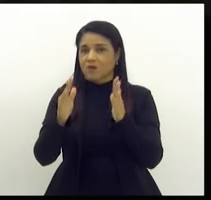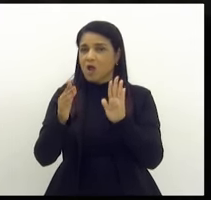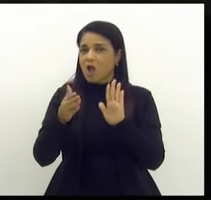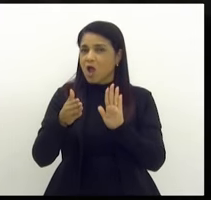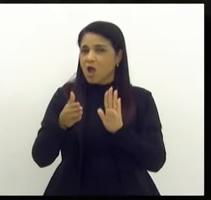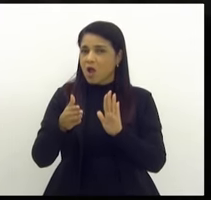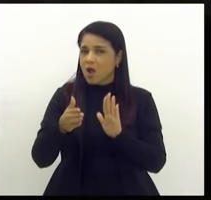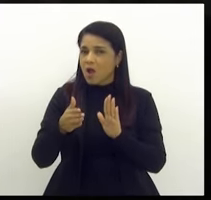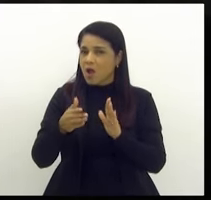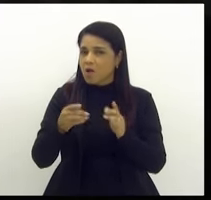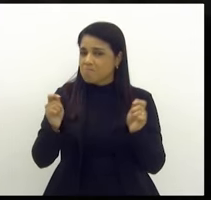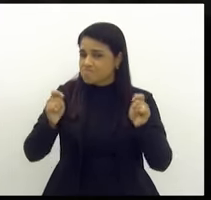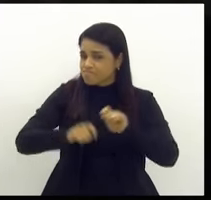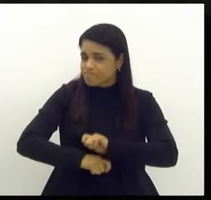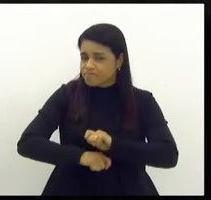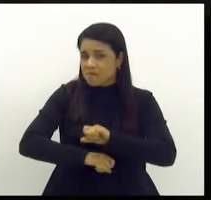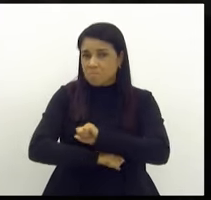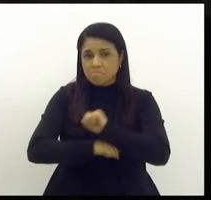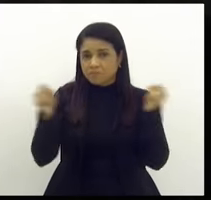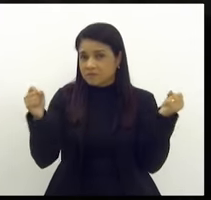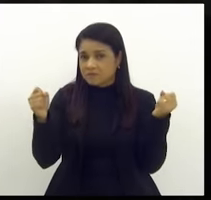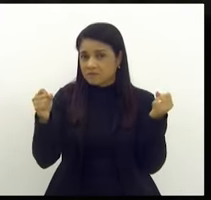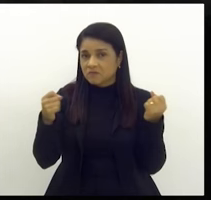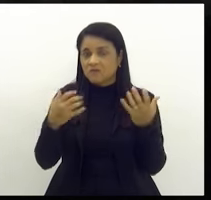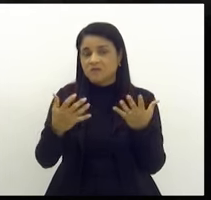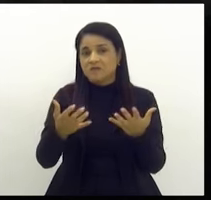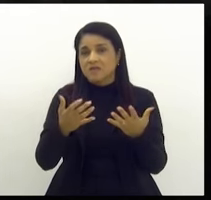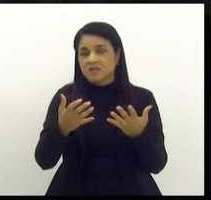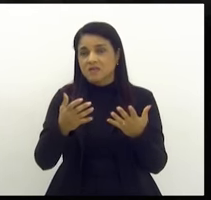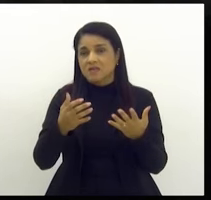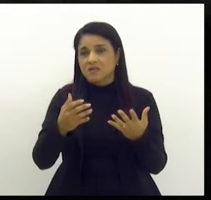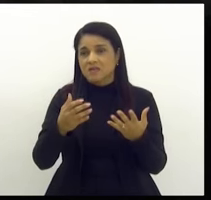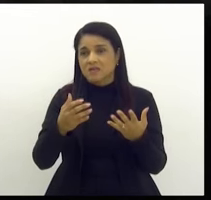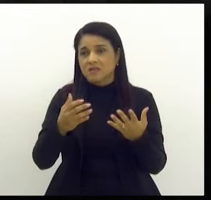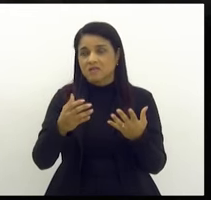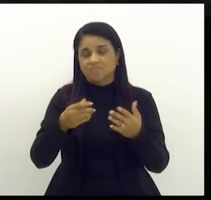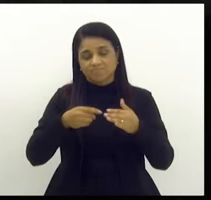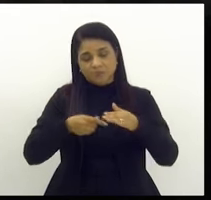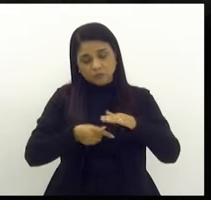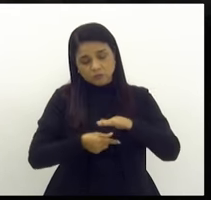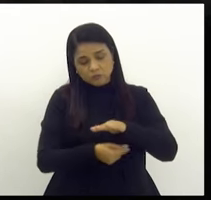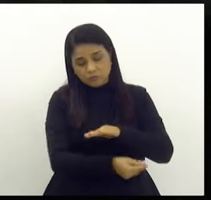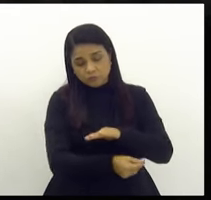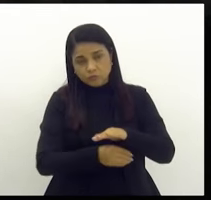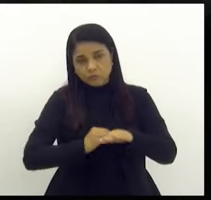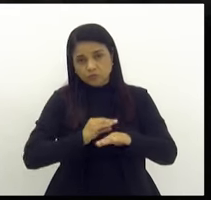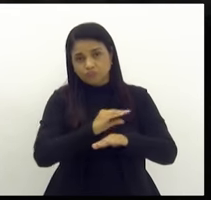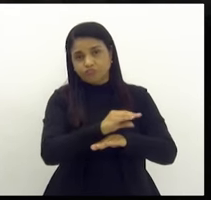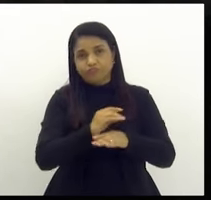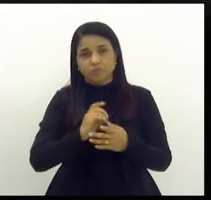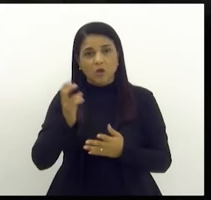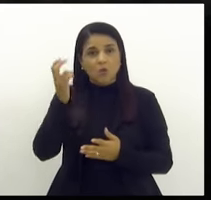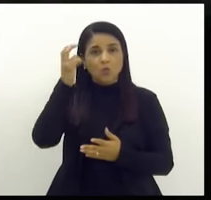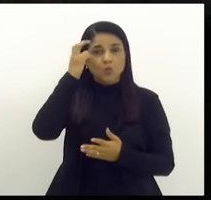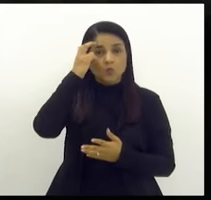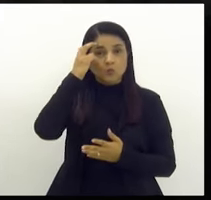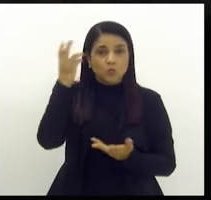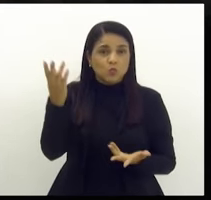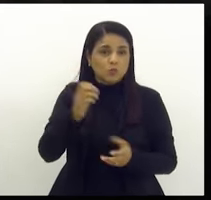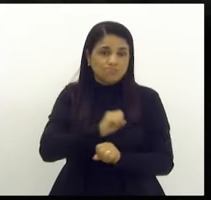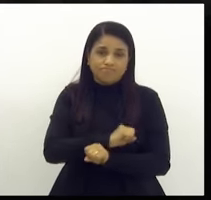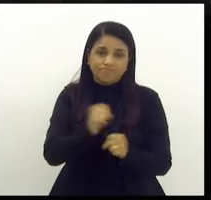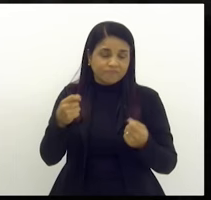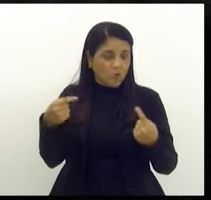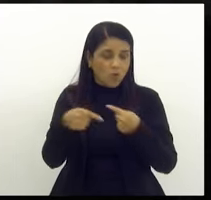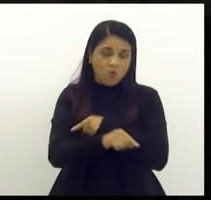propósito você querer mexer no fundo da cultura deputada fora de